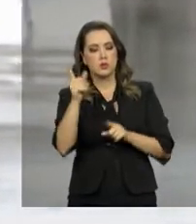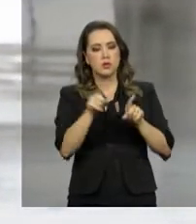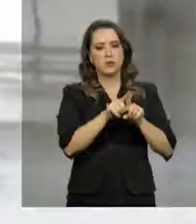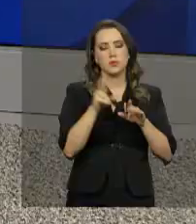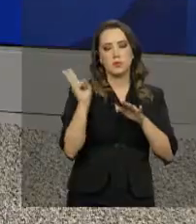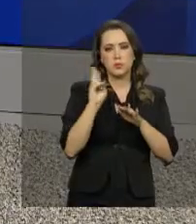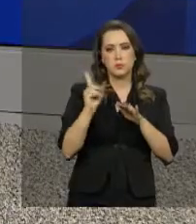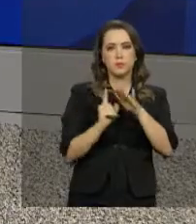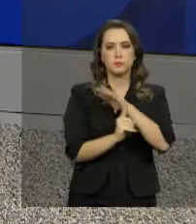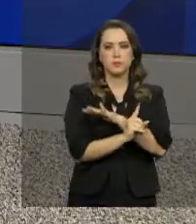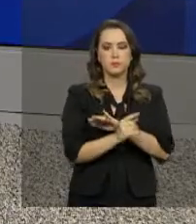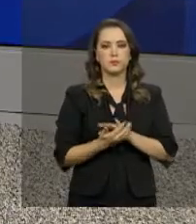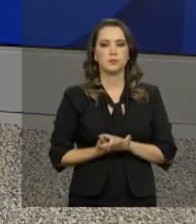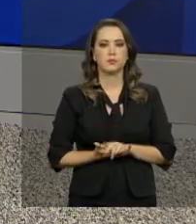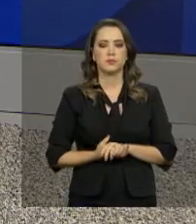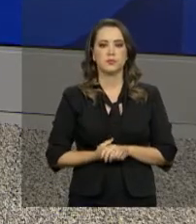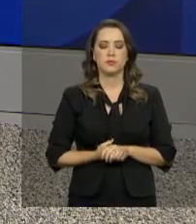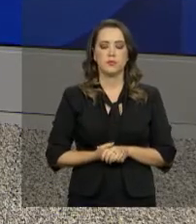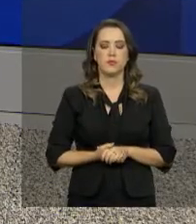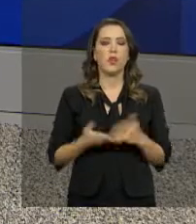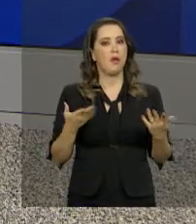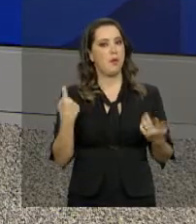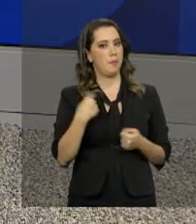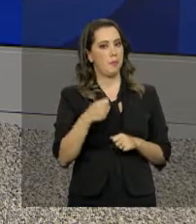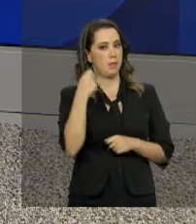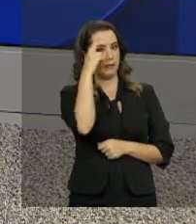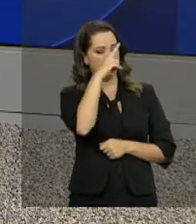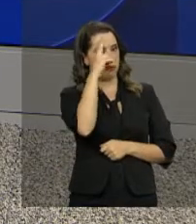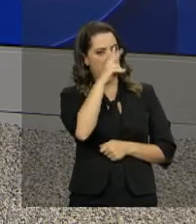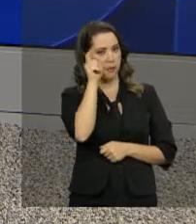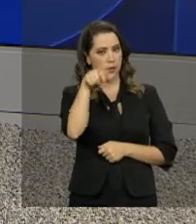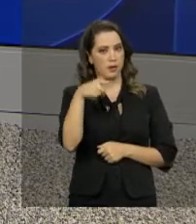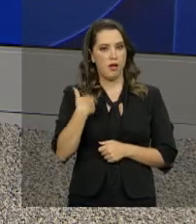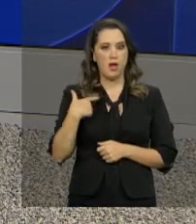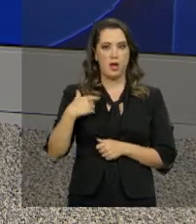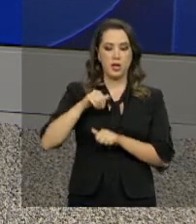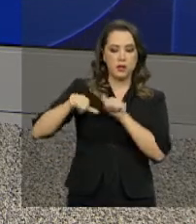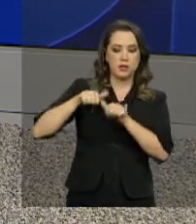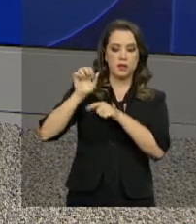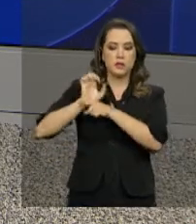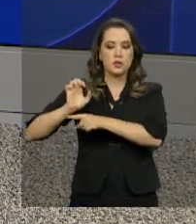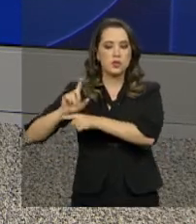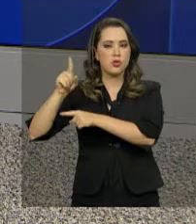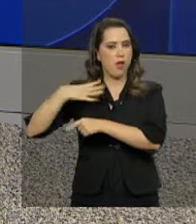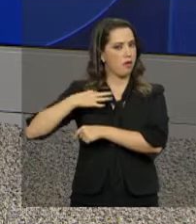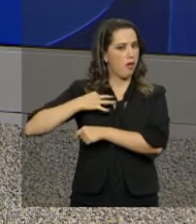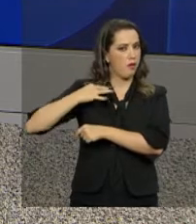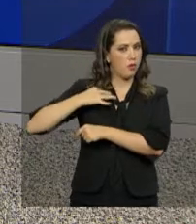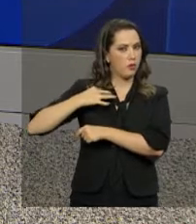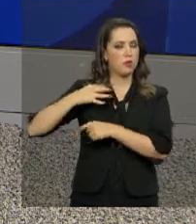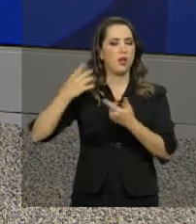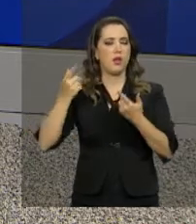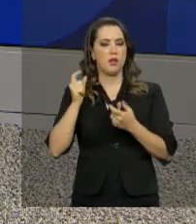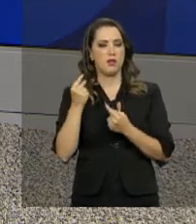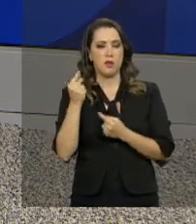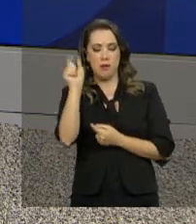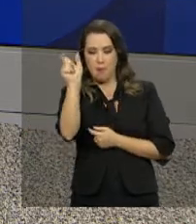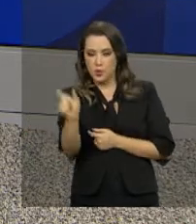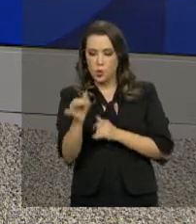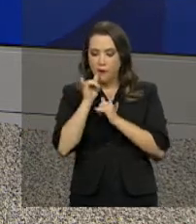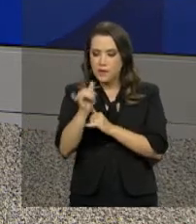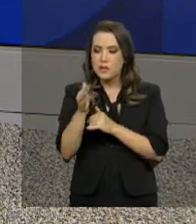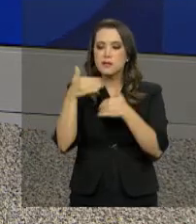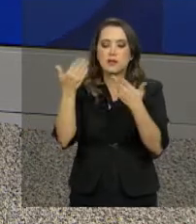venezuelanos vale lembrar que a interiorização é voluntária cada venezuelano é informado sobre os destinos disponíveis